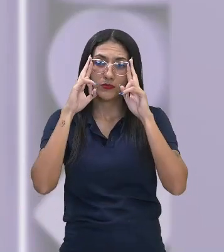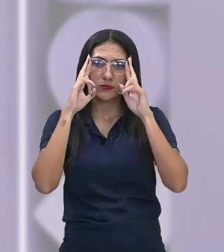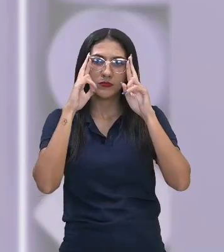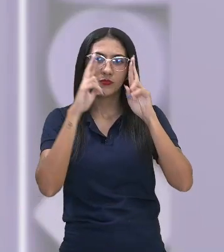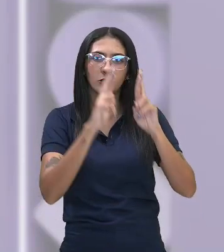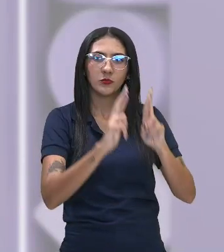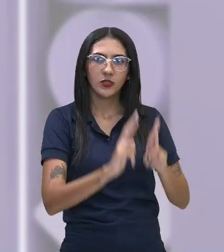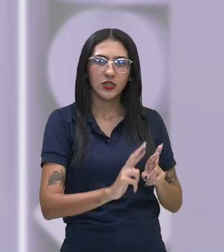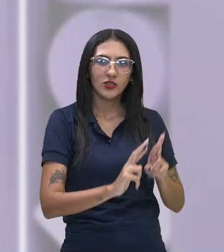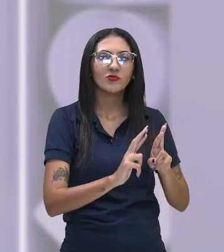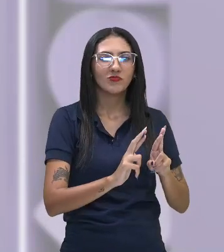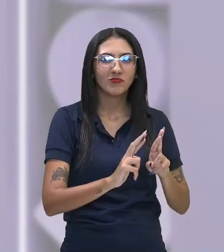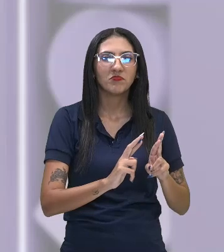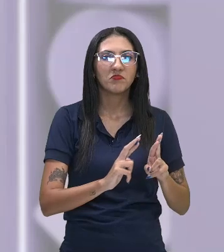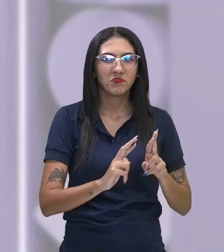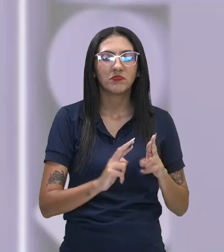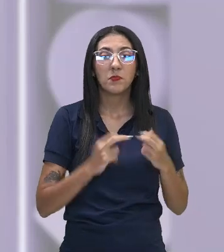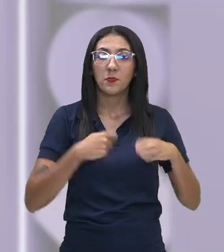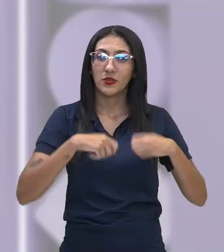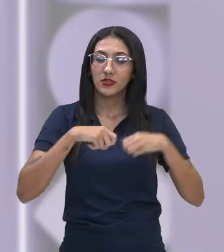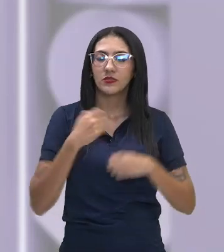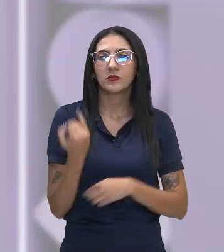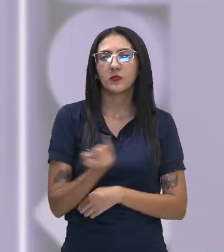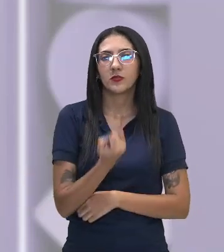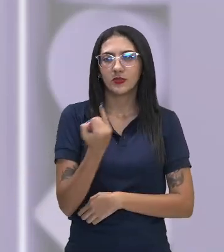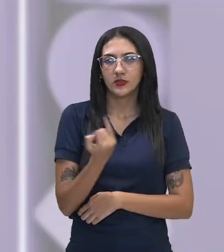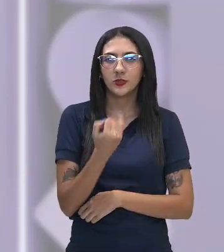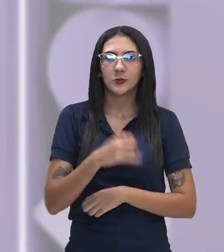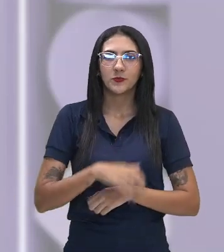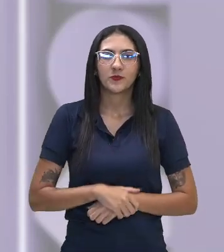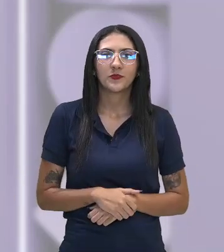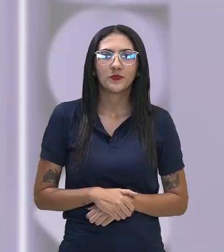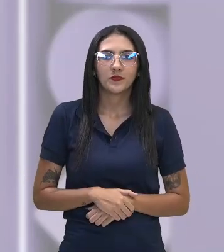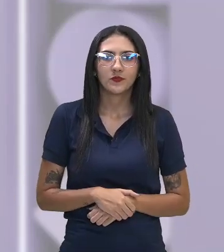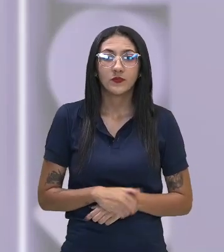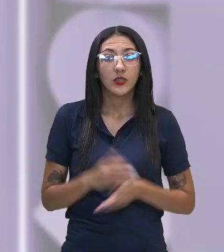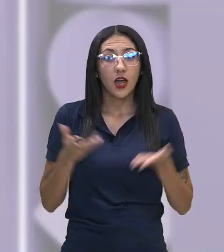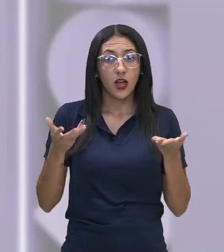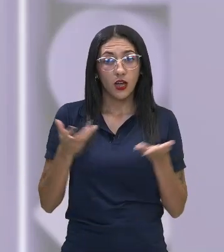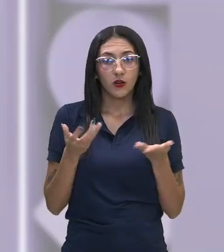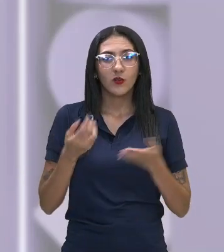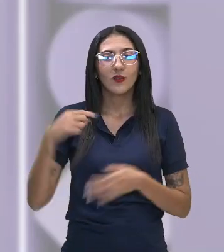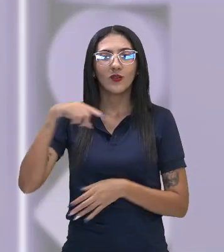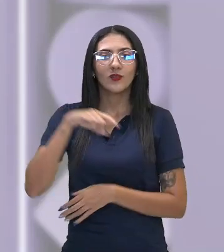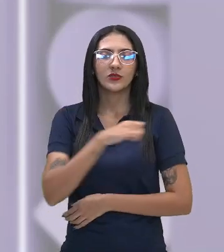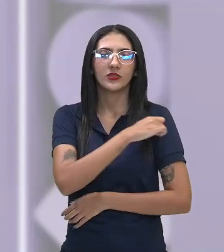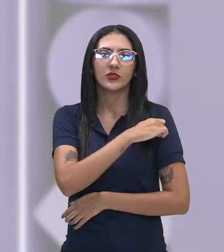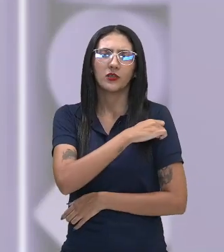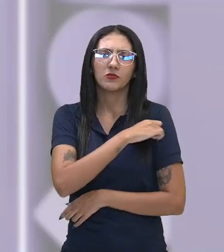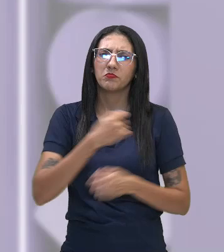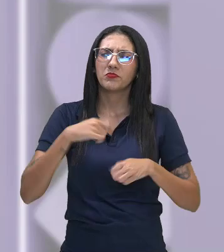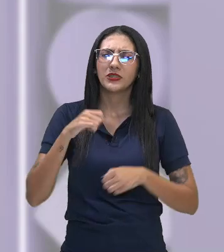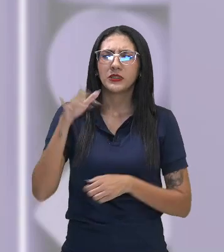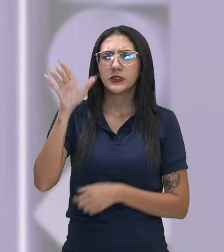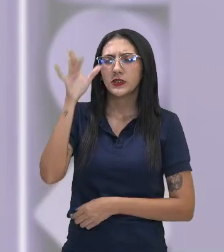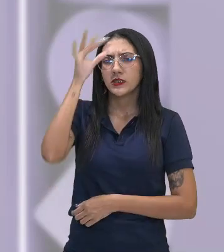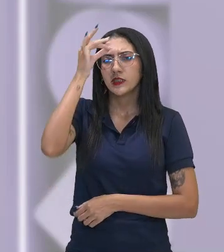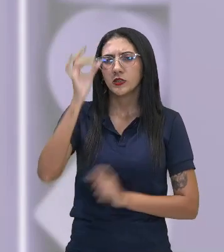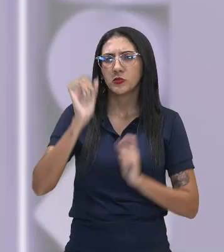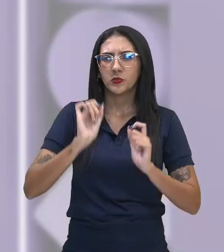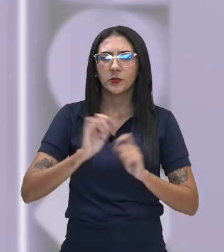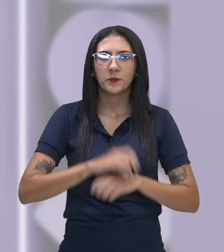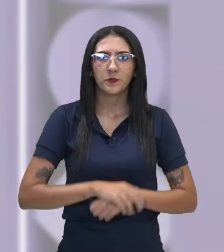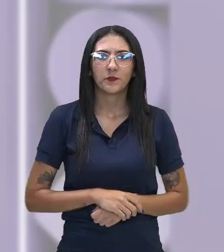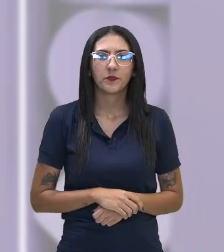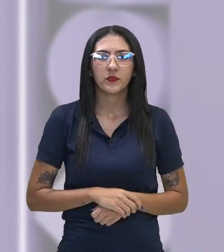ser devidamente acolhido. E aqui eu te convido, meu caro aluno, minha cara aluna, a entender que